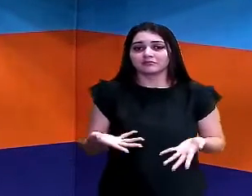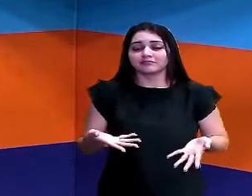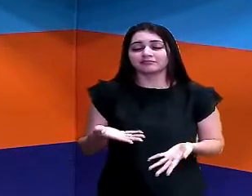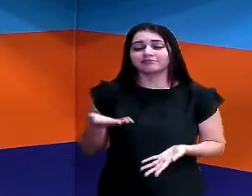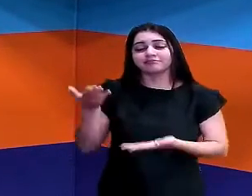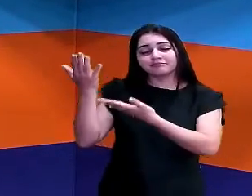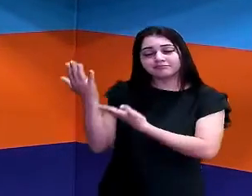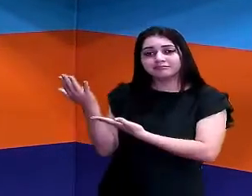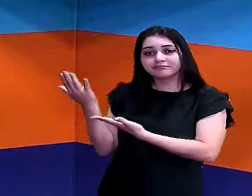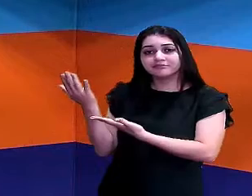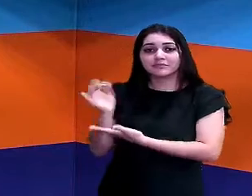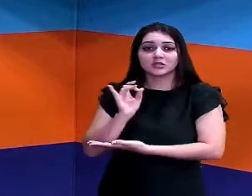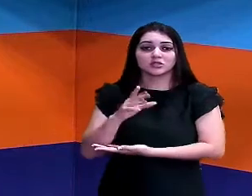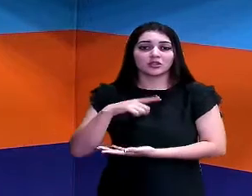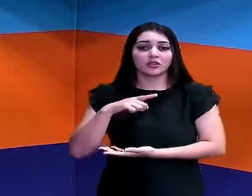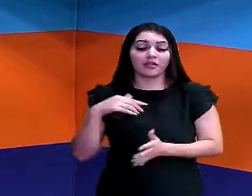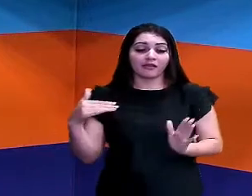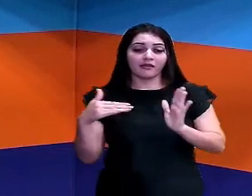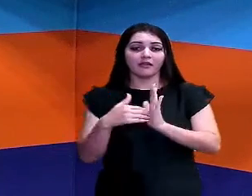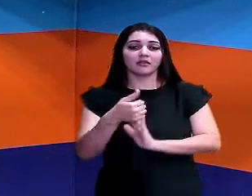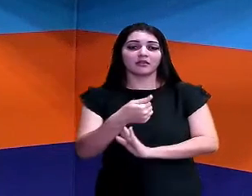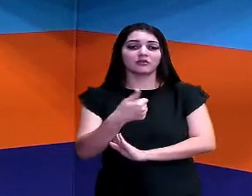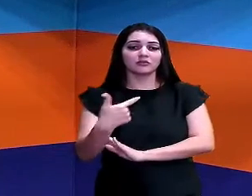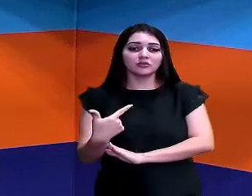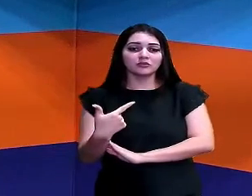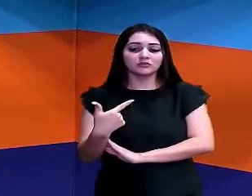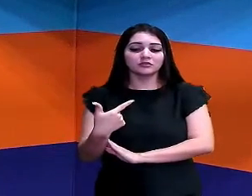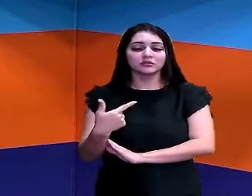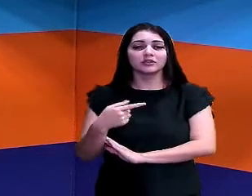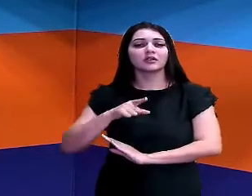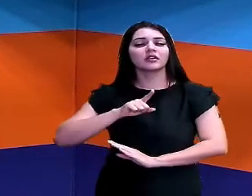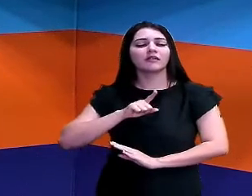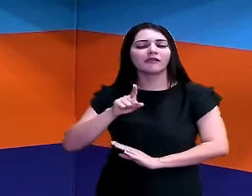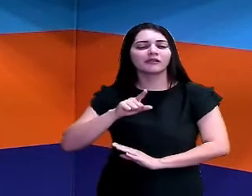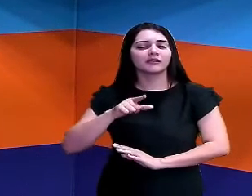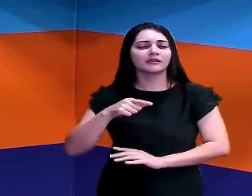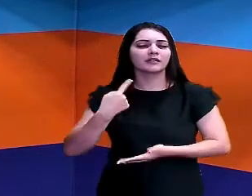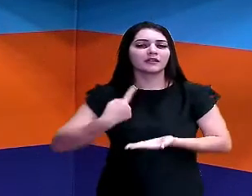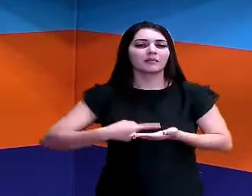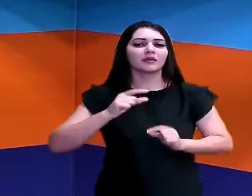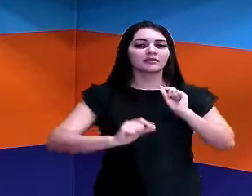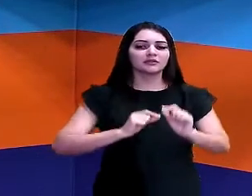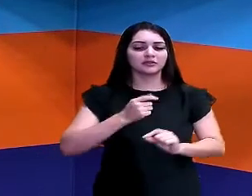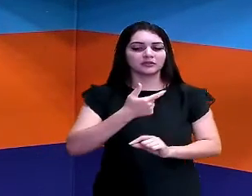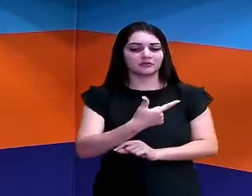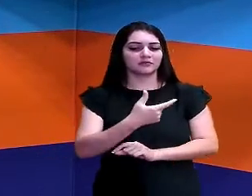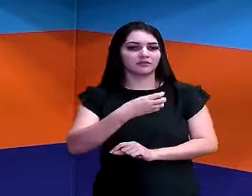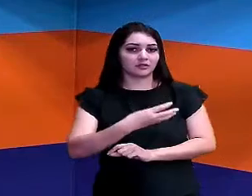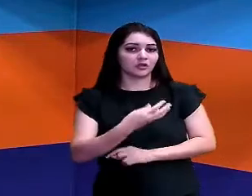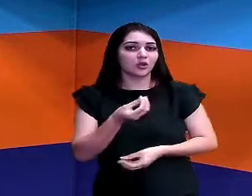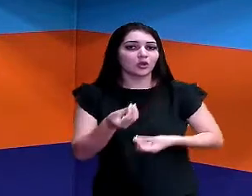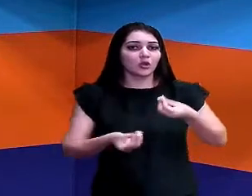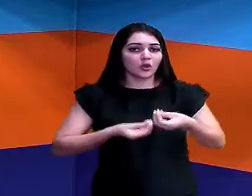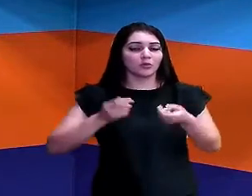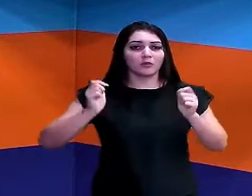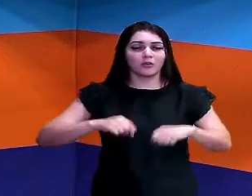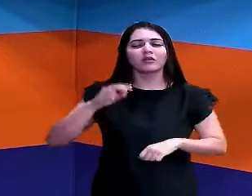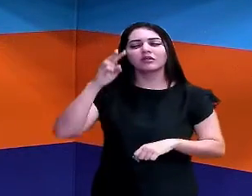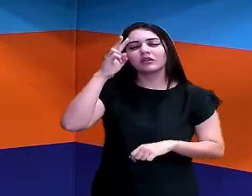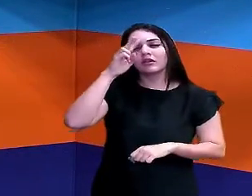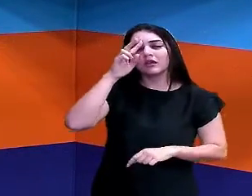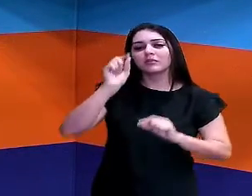aqui só tem até o 12 e esse ponteiro e aqui está marcando 23. Como é que pode? Porque lembra